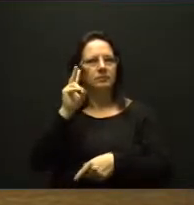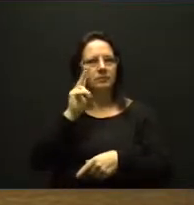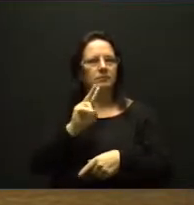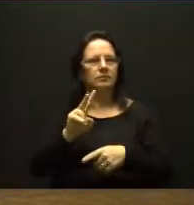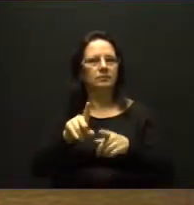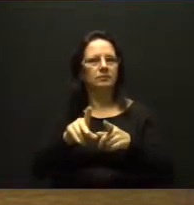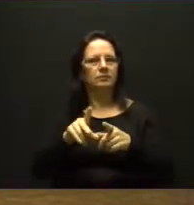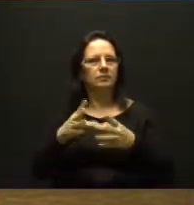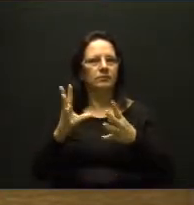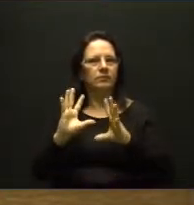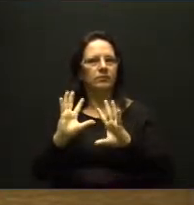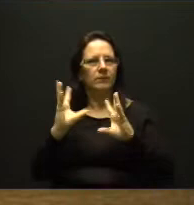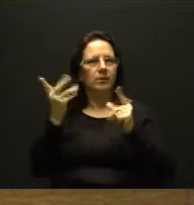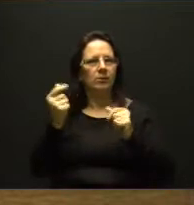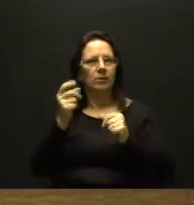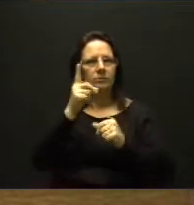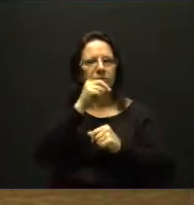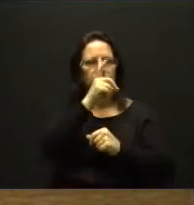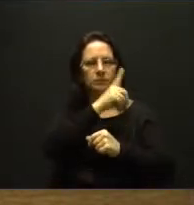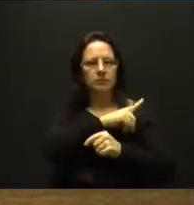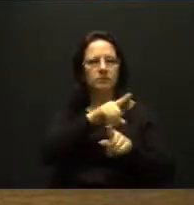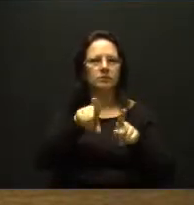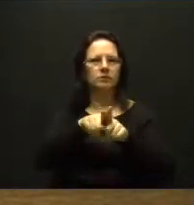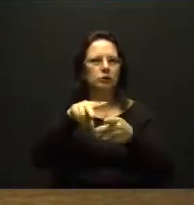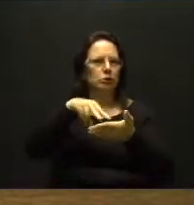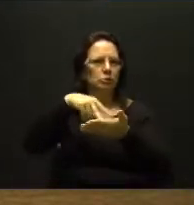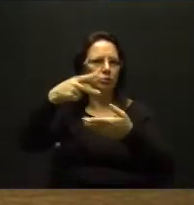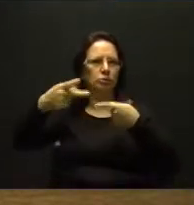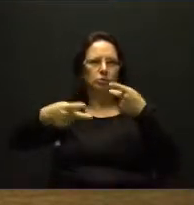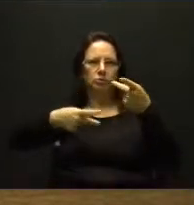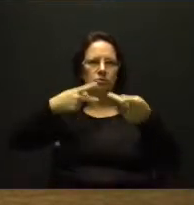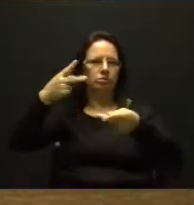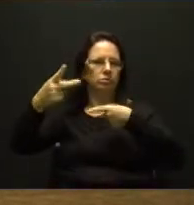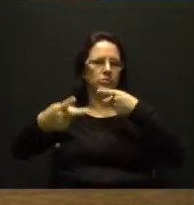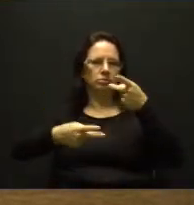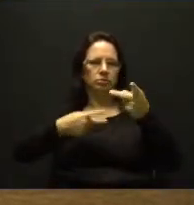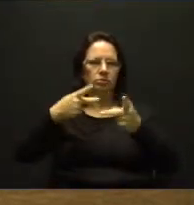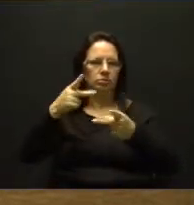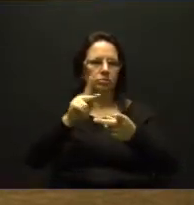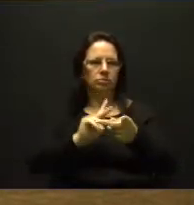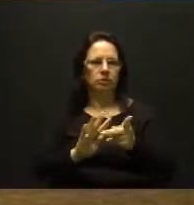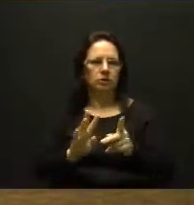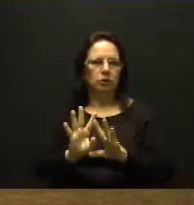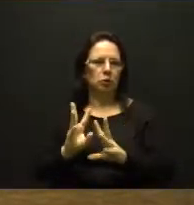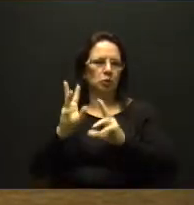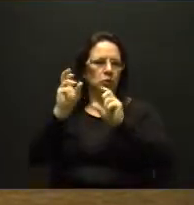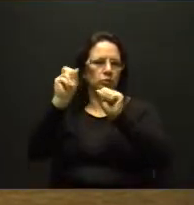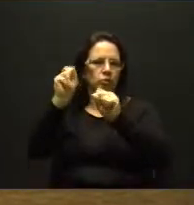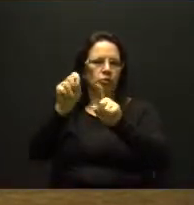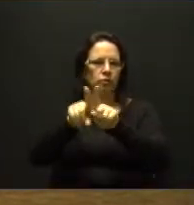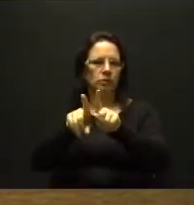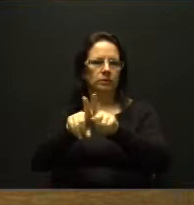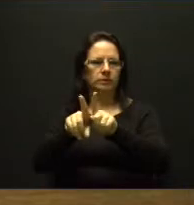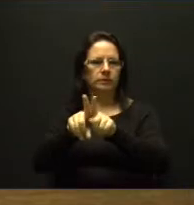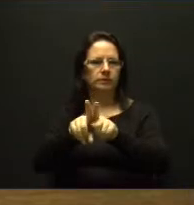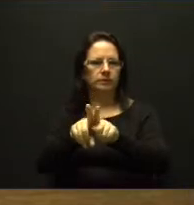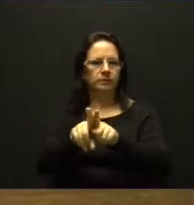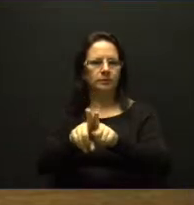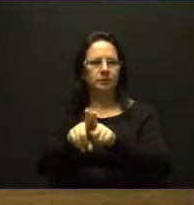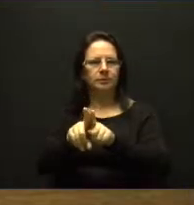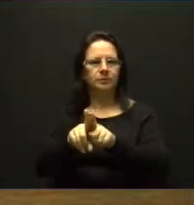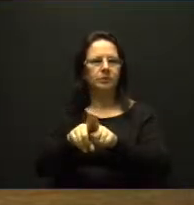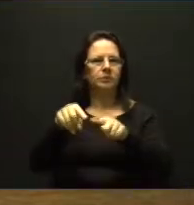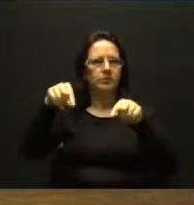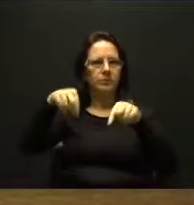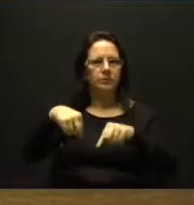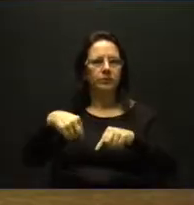tragédias os discursos são os melhores é que são heróis mas a gente sabe que hoje nós estamos aprovando